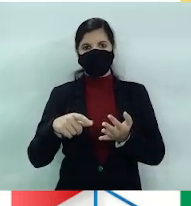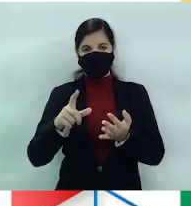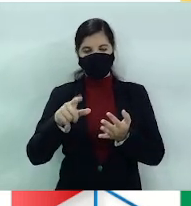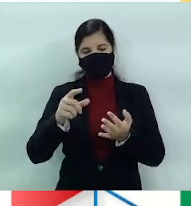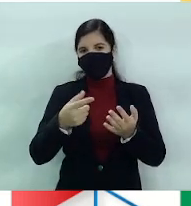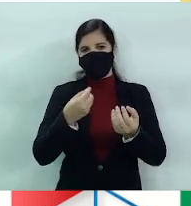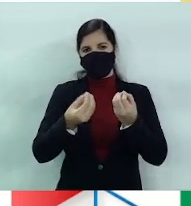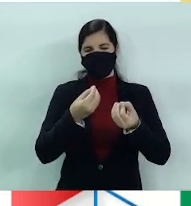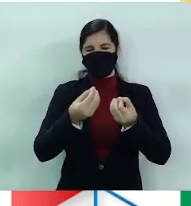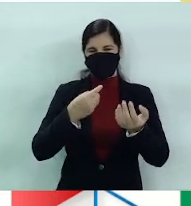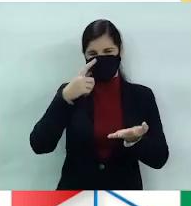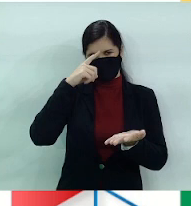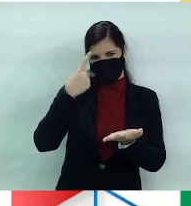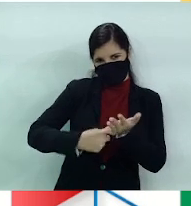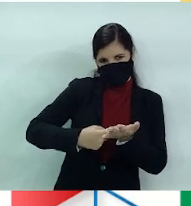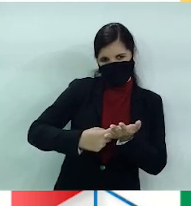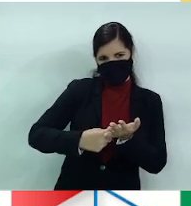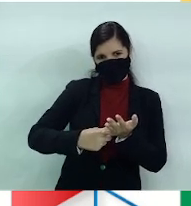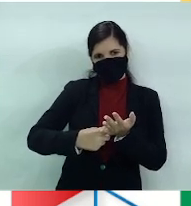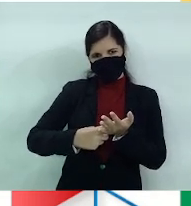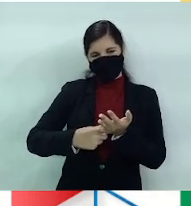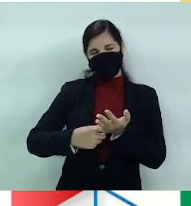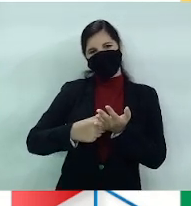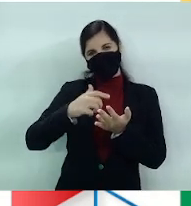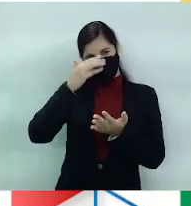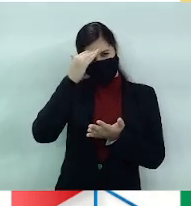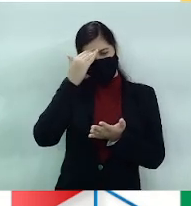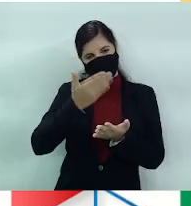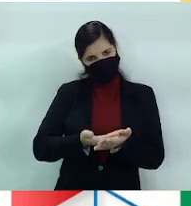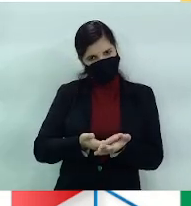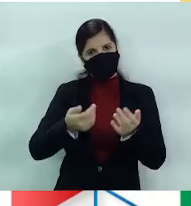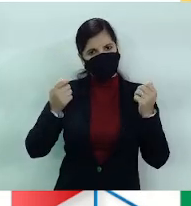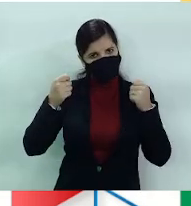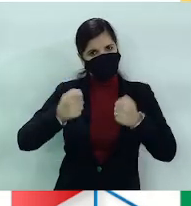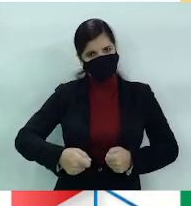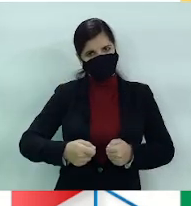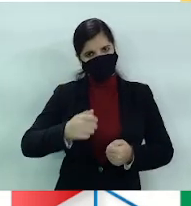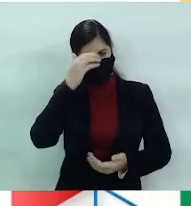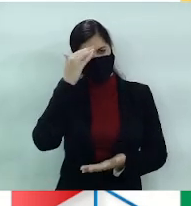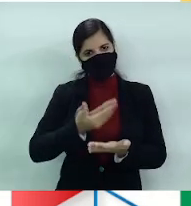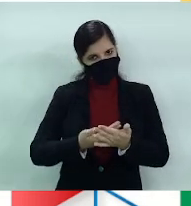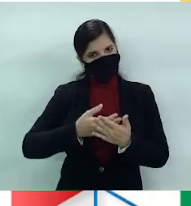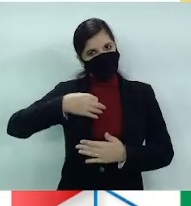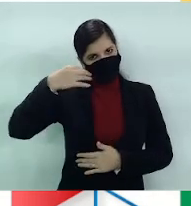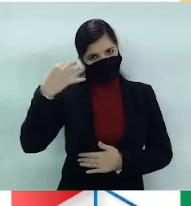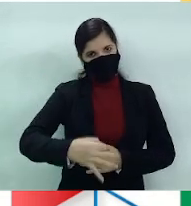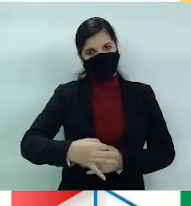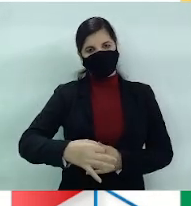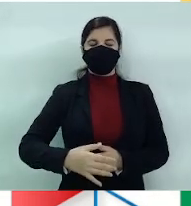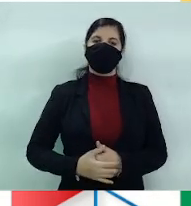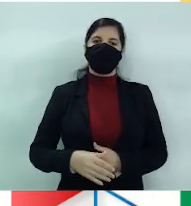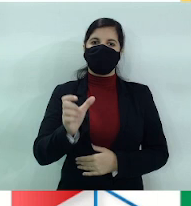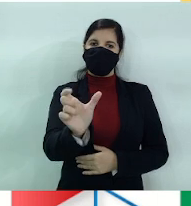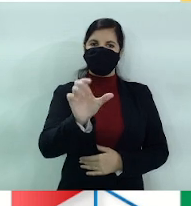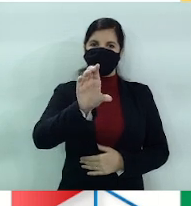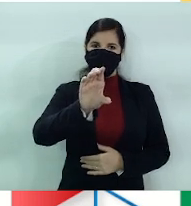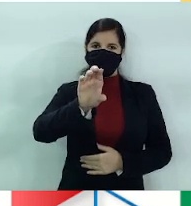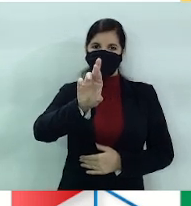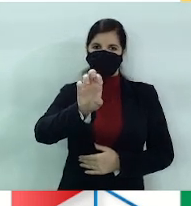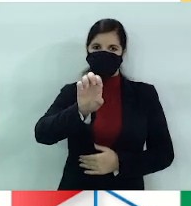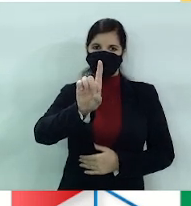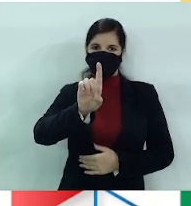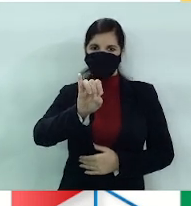credibilidade. Gente, o que seria credibilidade? Alguém sabe? Alguém já ouviu essa palavra antes? Pois bem, vamos